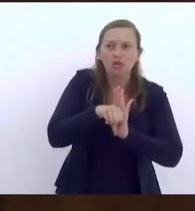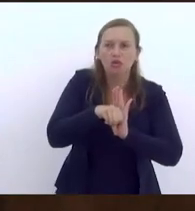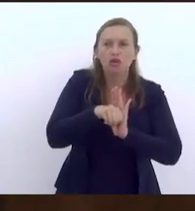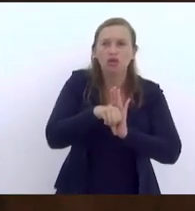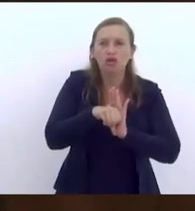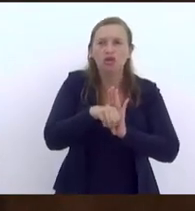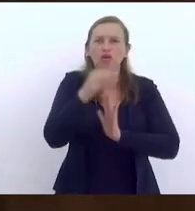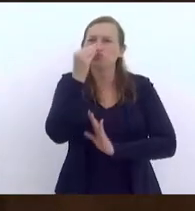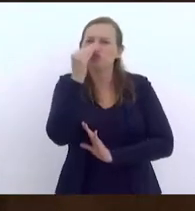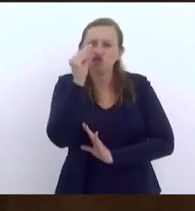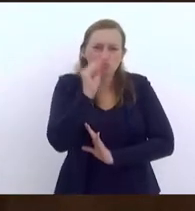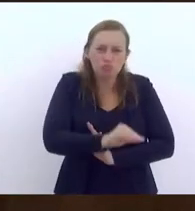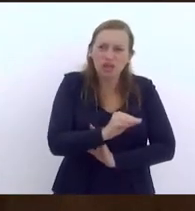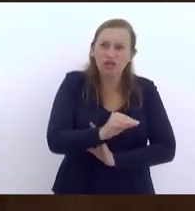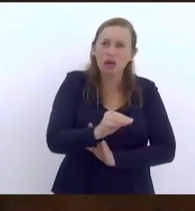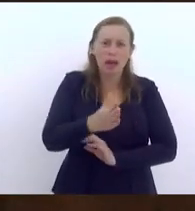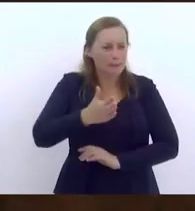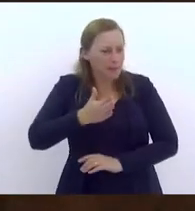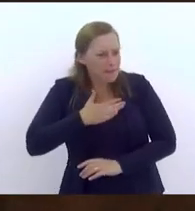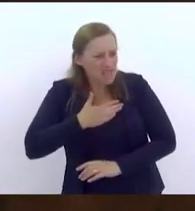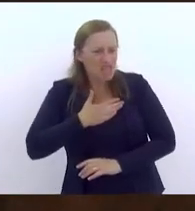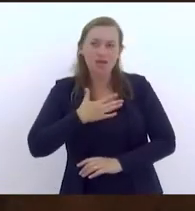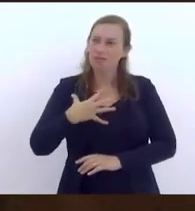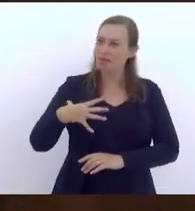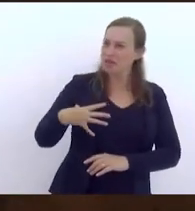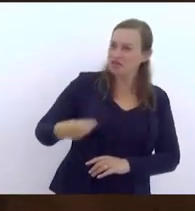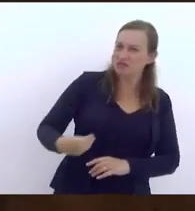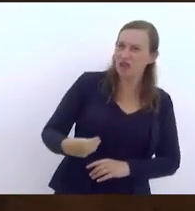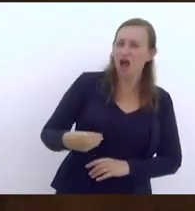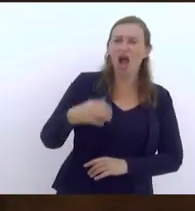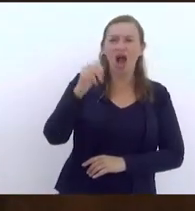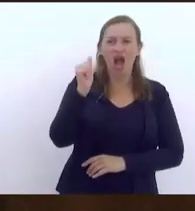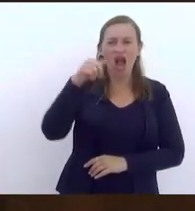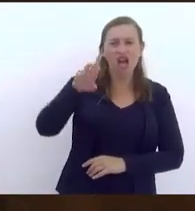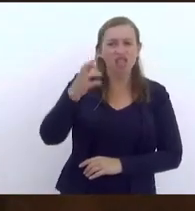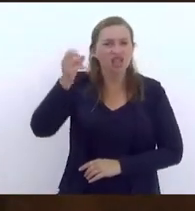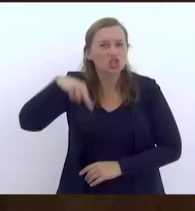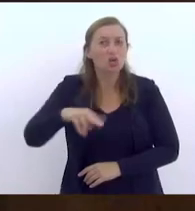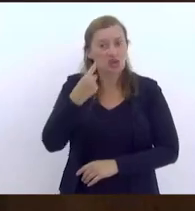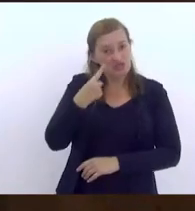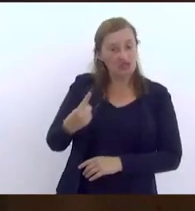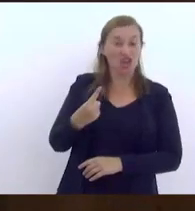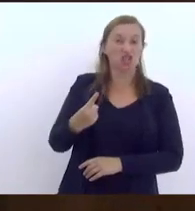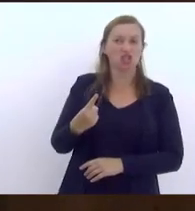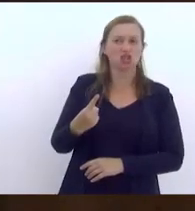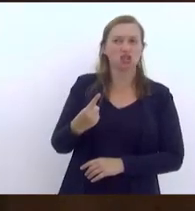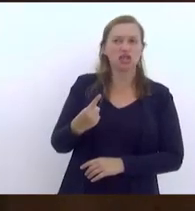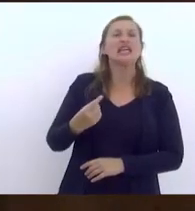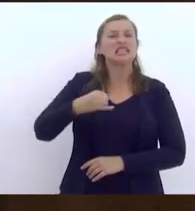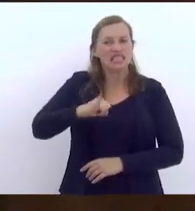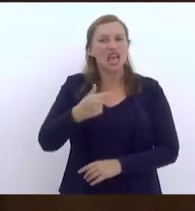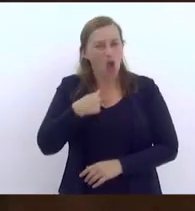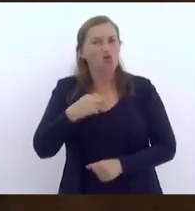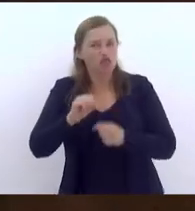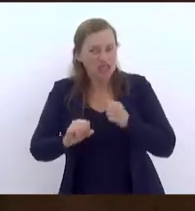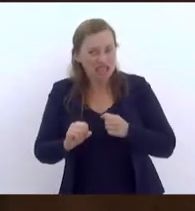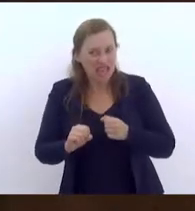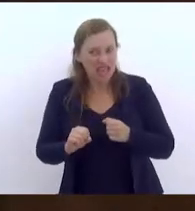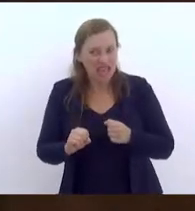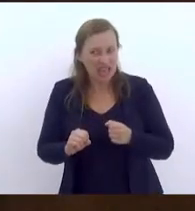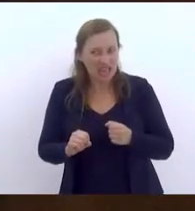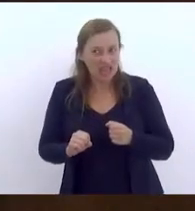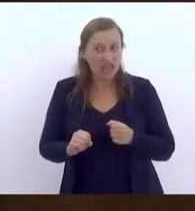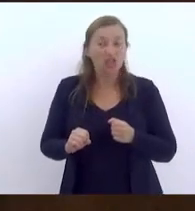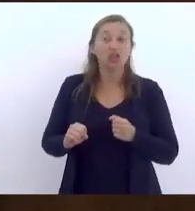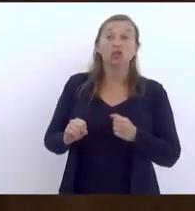desrespeito para mim, para minha filha, para o do Anderson. E veja. E se eu fizesse isso lá